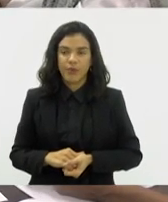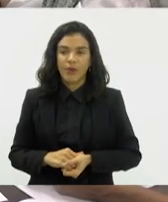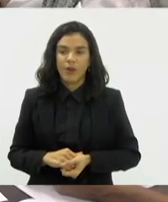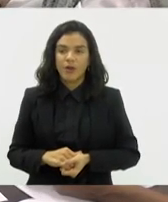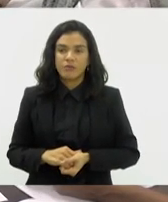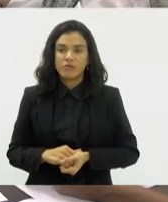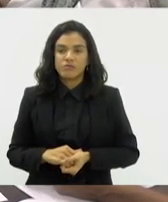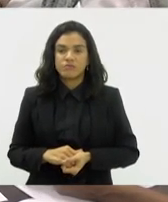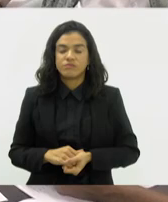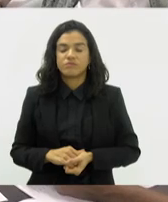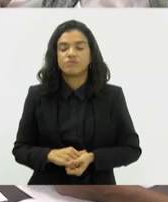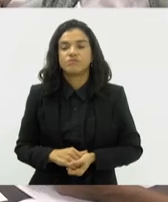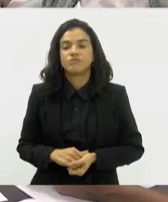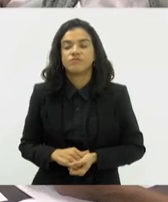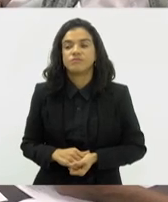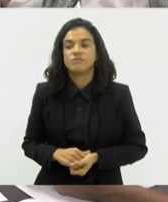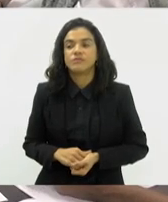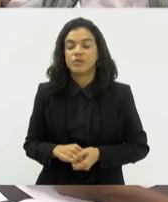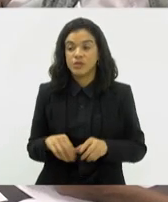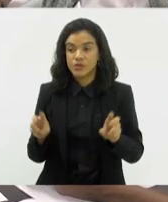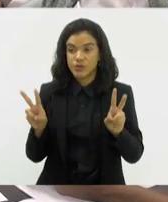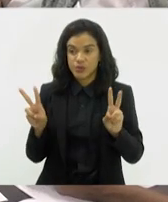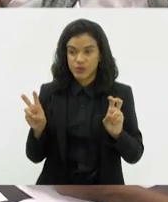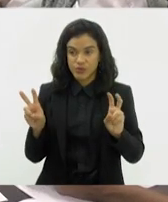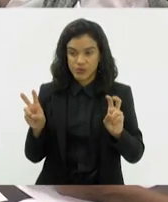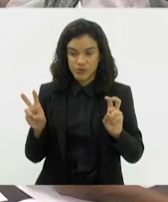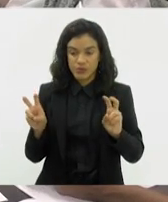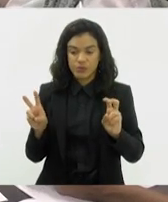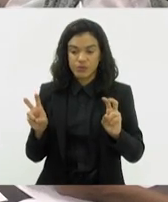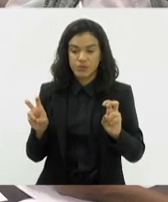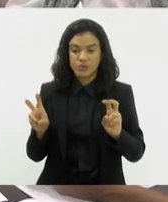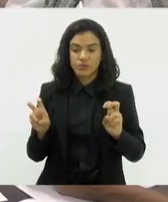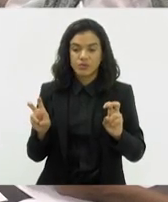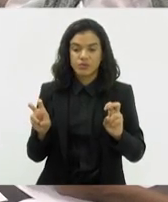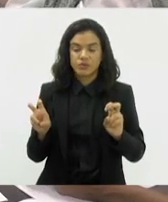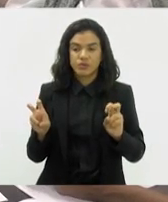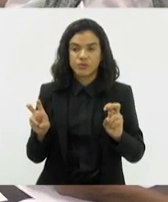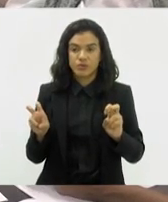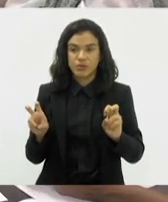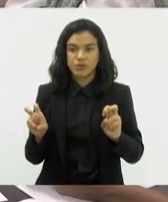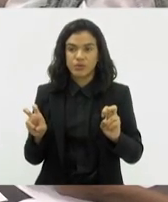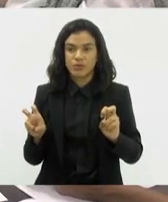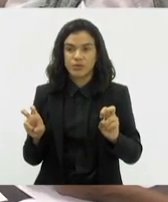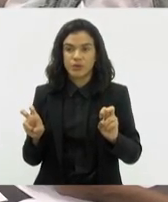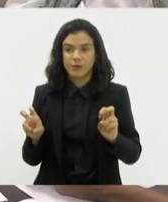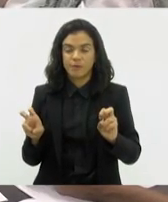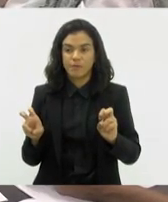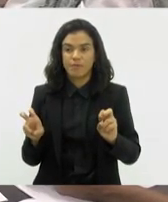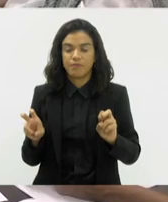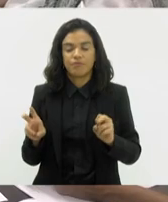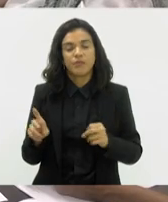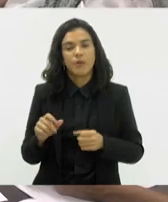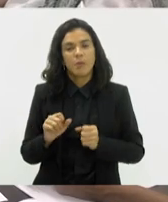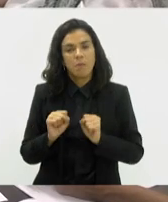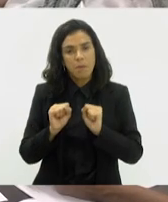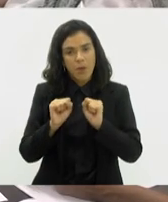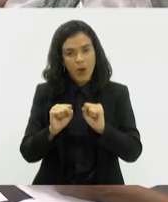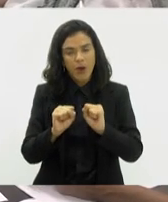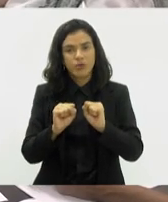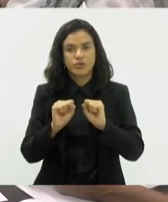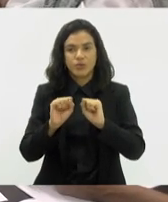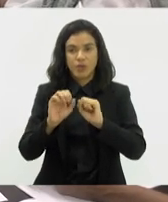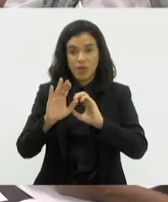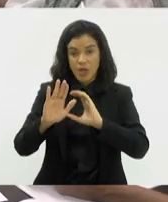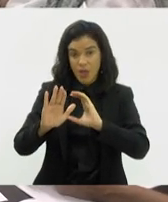é da Procuradoria Geral do Estado, sobre esse tema. Então, eu queria solicitar que o senhor encaminhasse